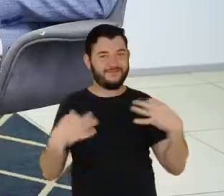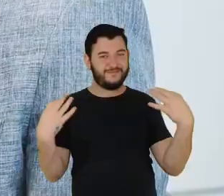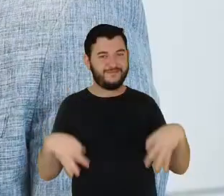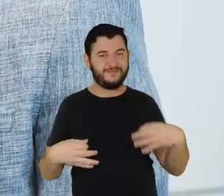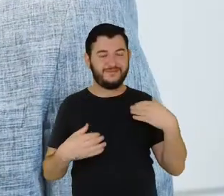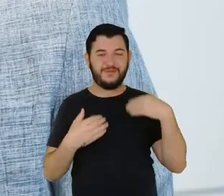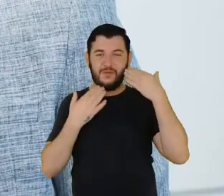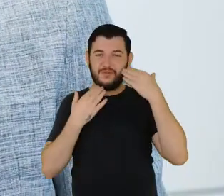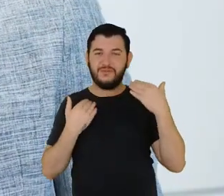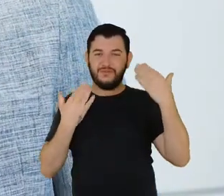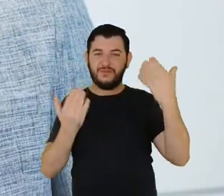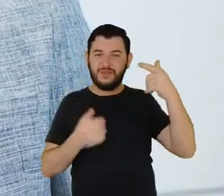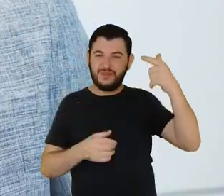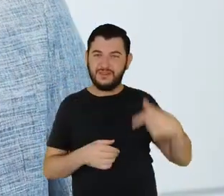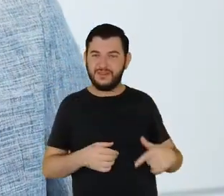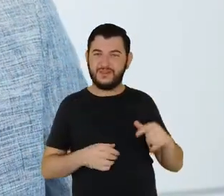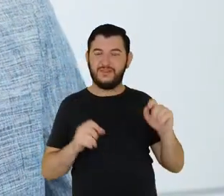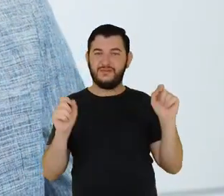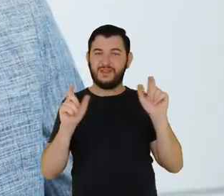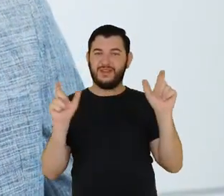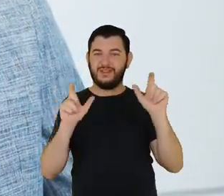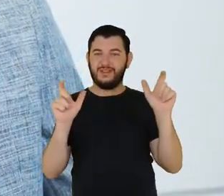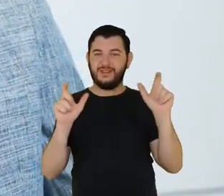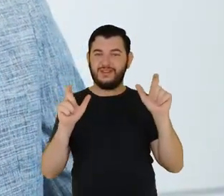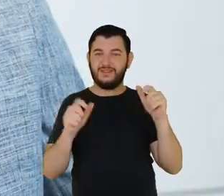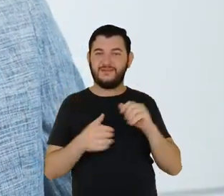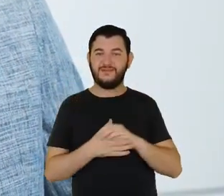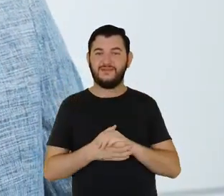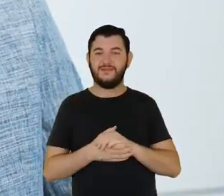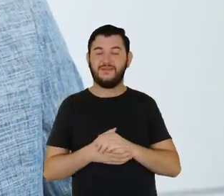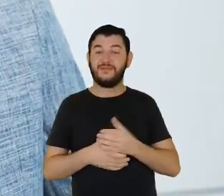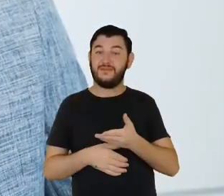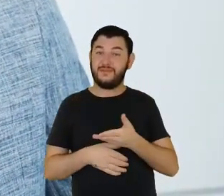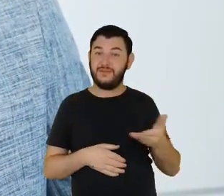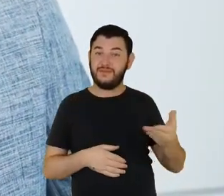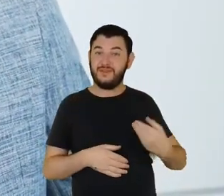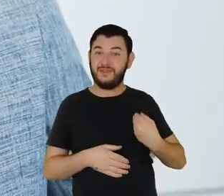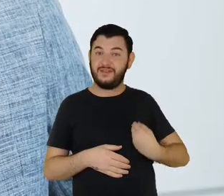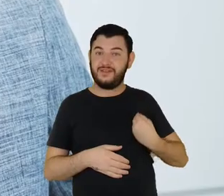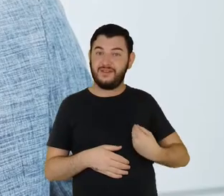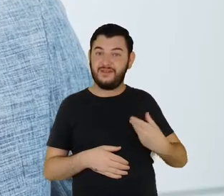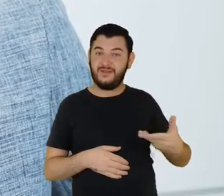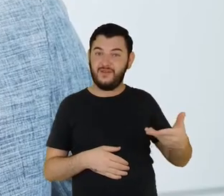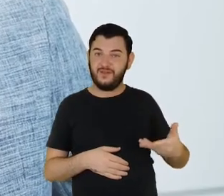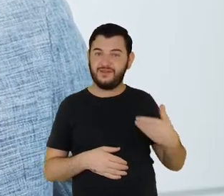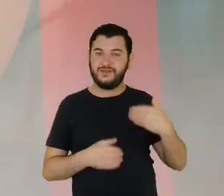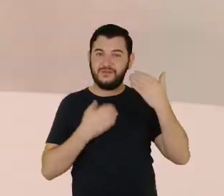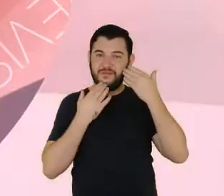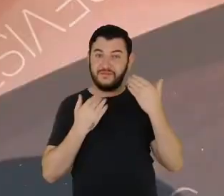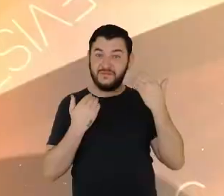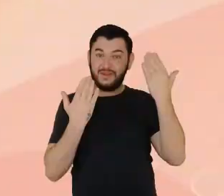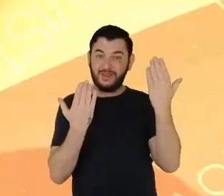Eu agradeço. E para você que esteve com a gente, muito obrigado pela sua companhia e até o próximo Café PT.